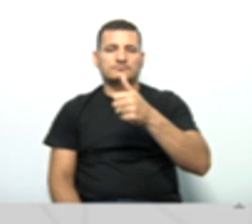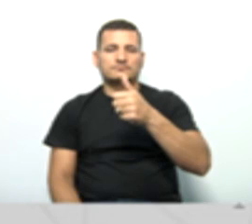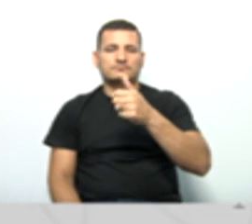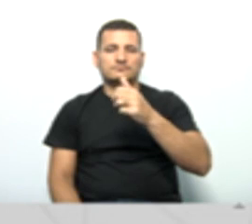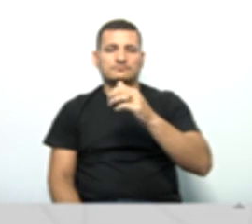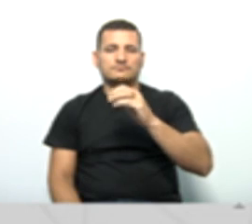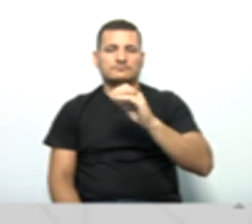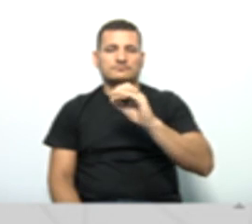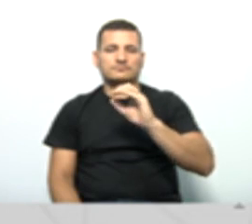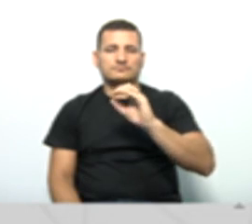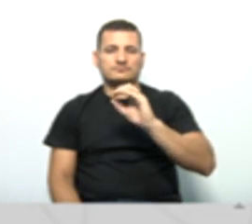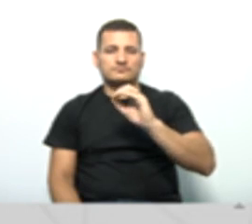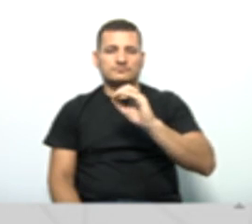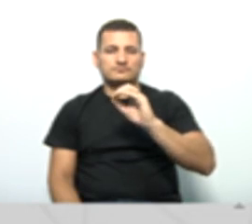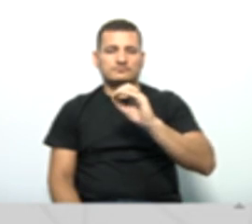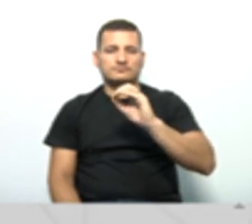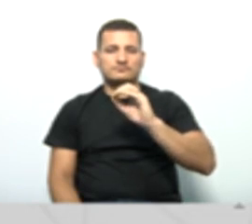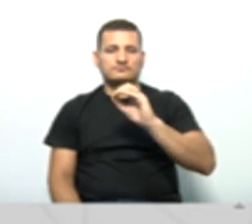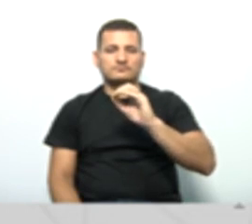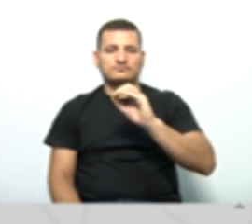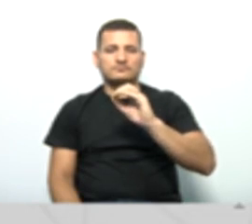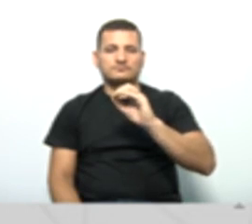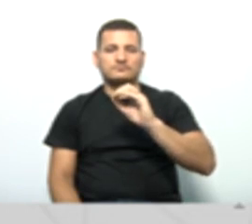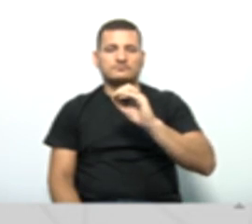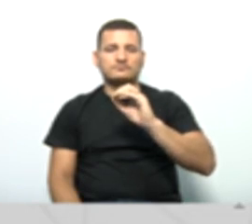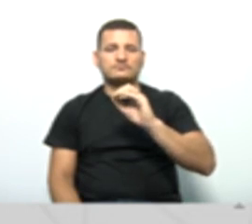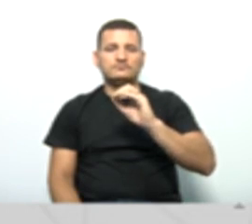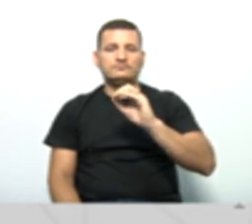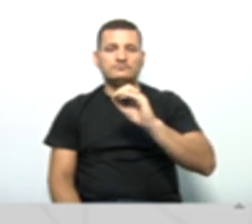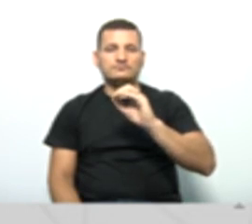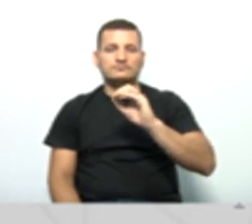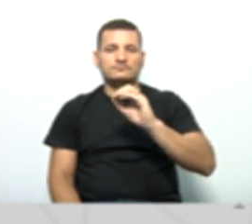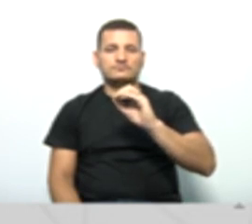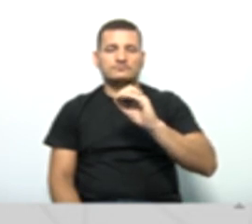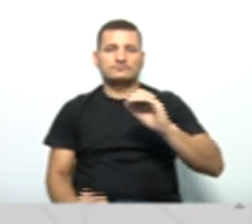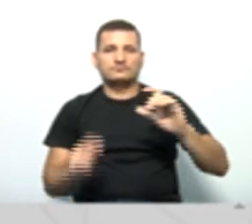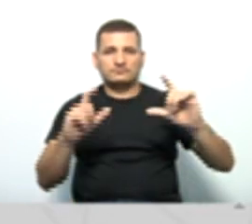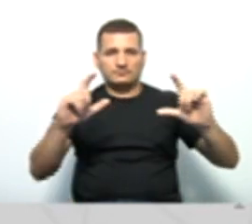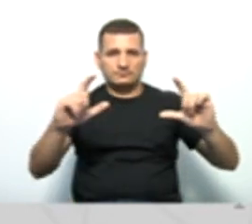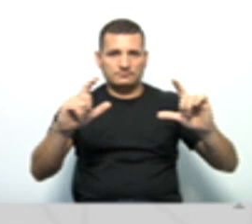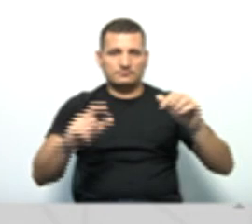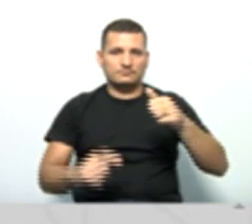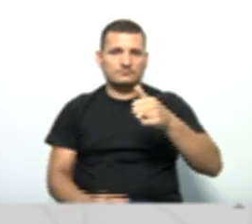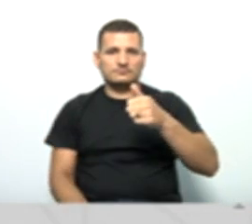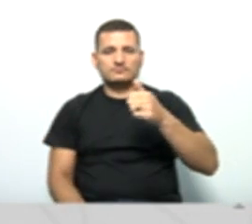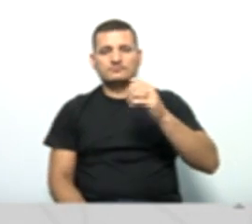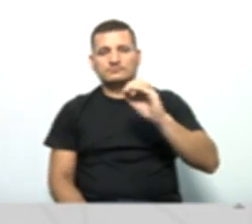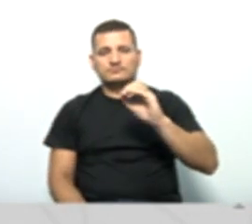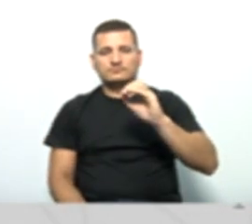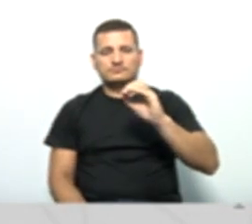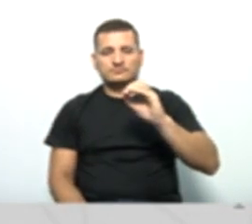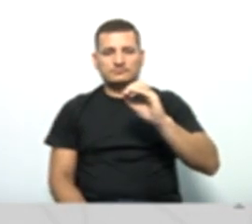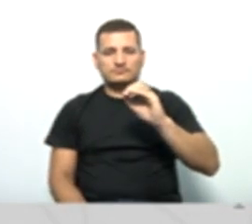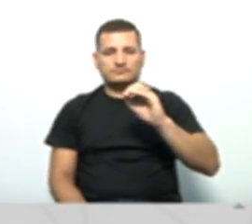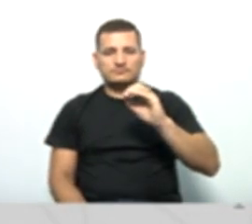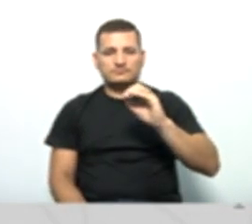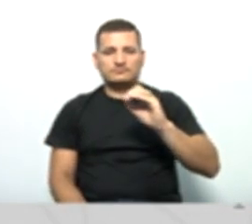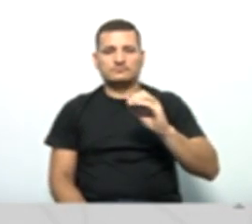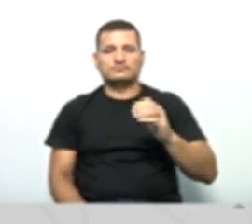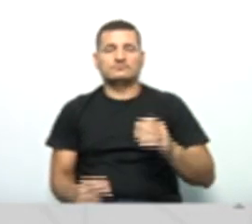aqui. Então tá, menos, aí quer dizer, o 10 estou colocando aqui dentro de x, né? Aí, o